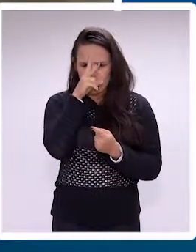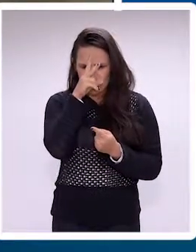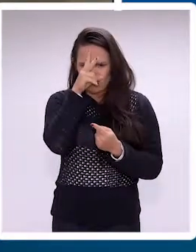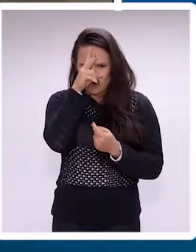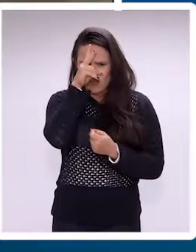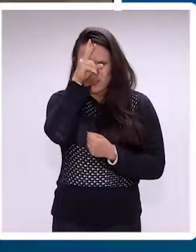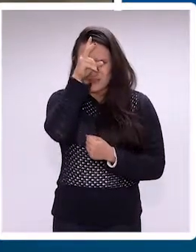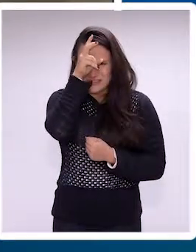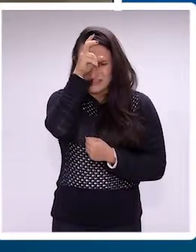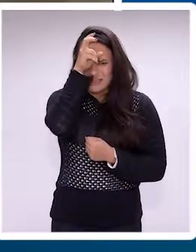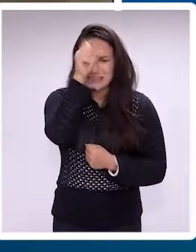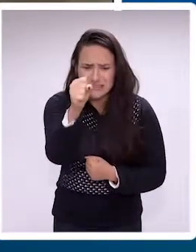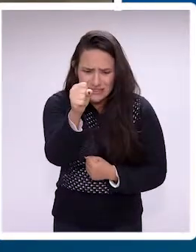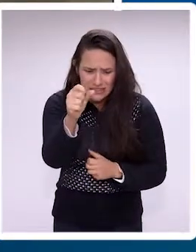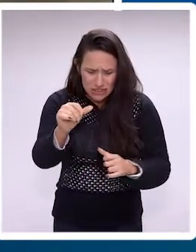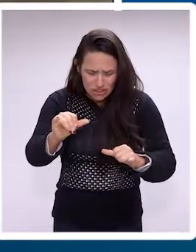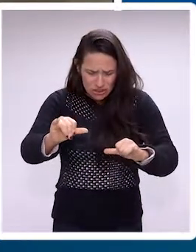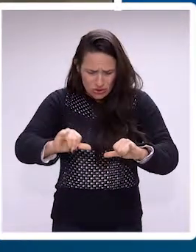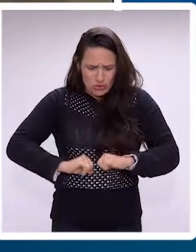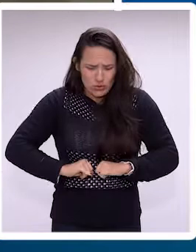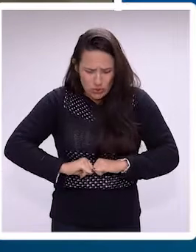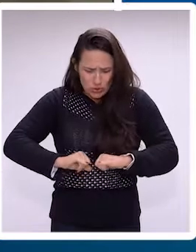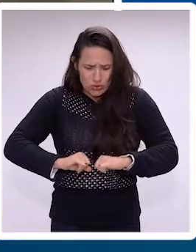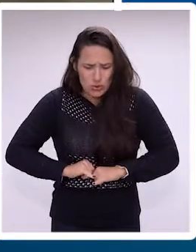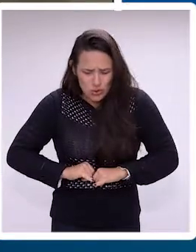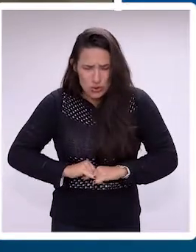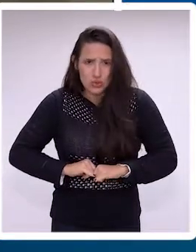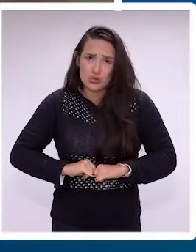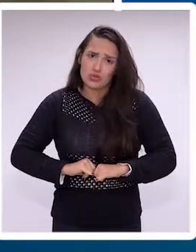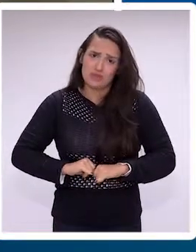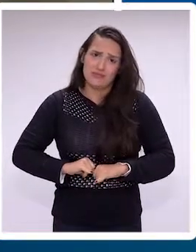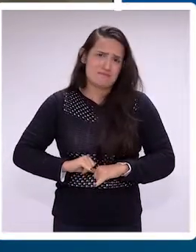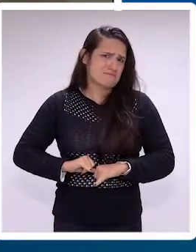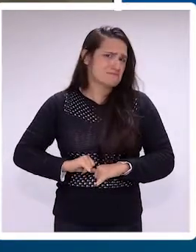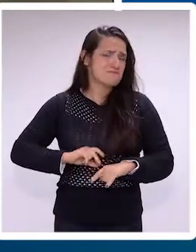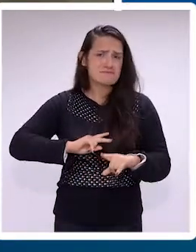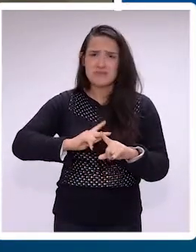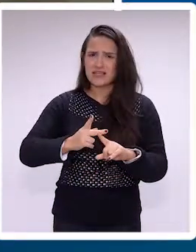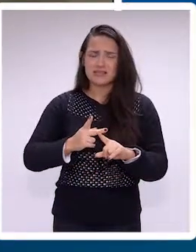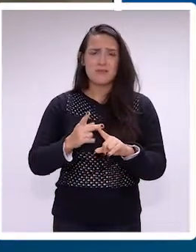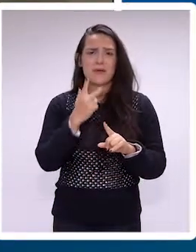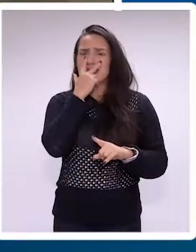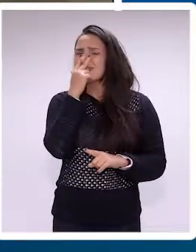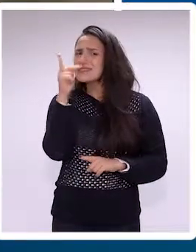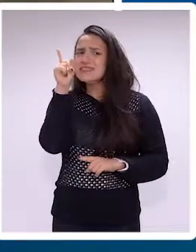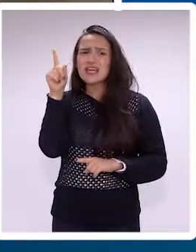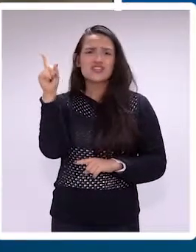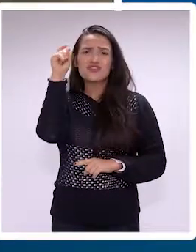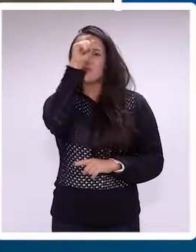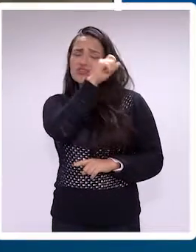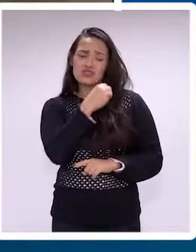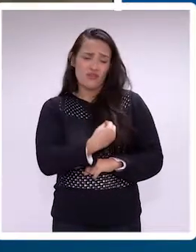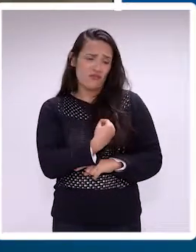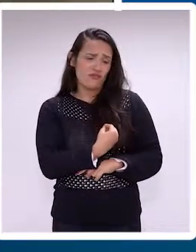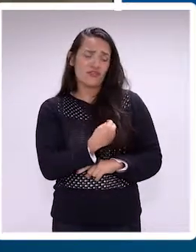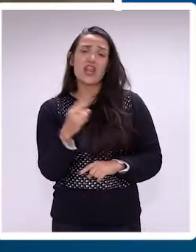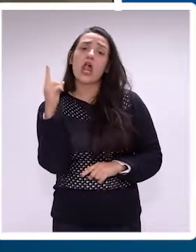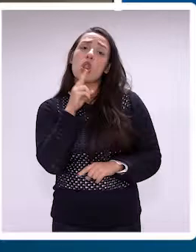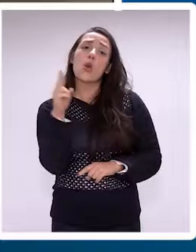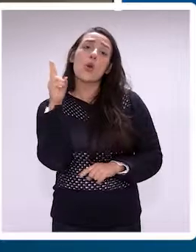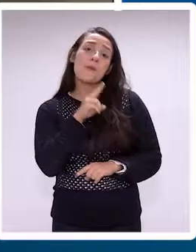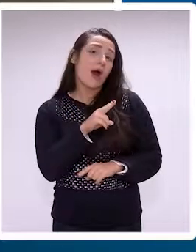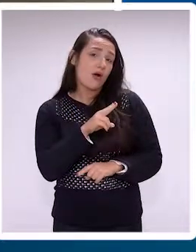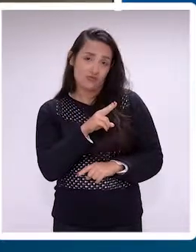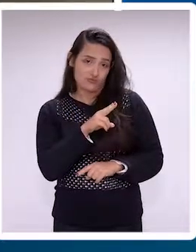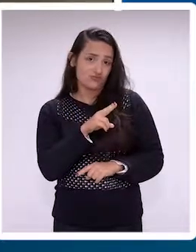sua intensidade me faz sofrer mais do que o habitual e me dificulta